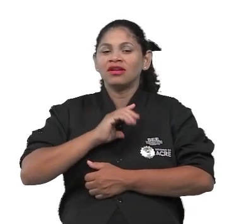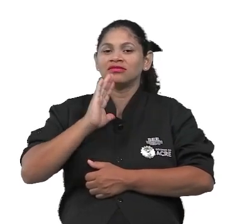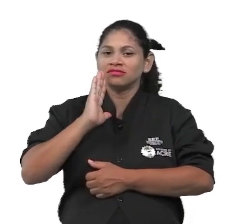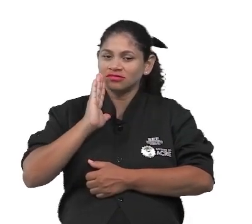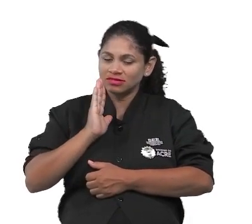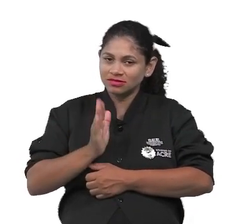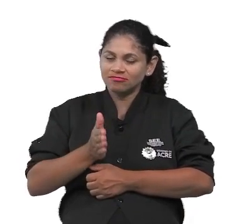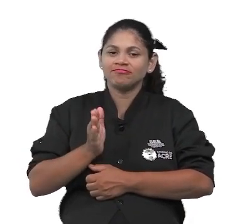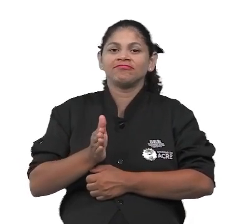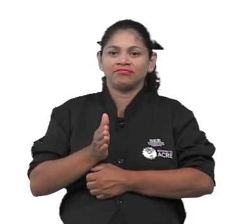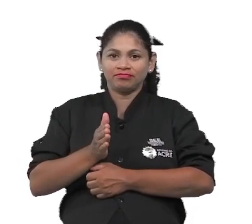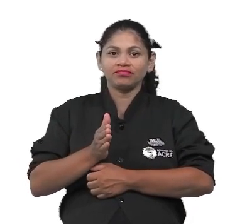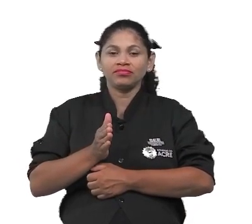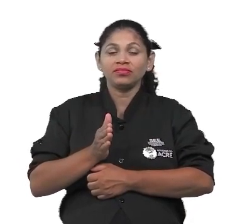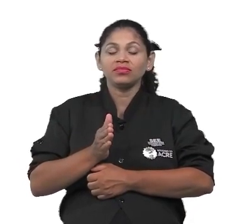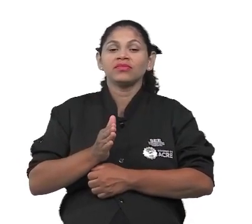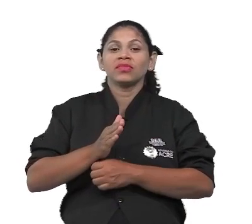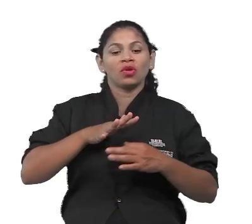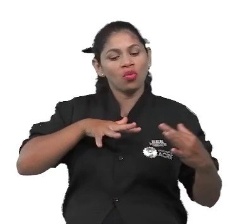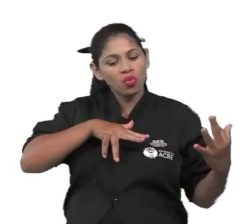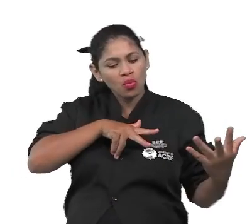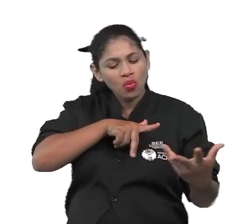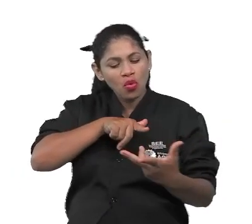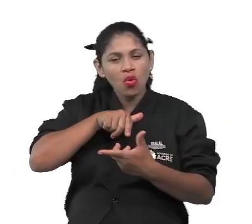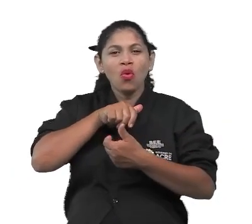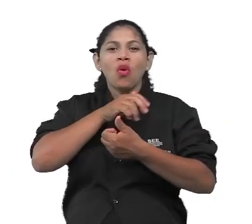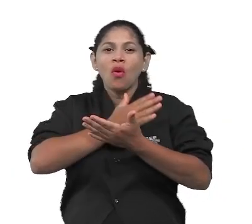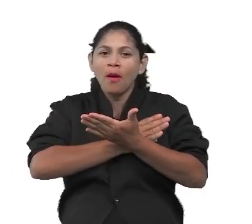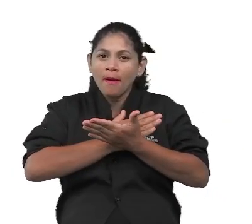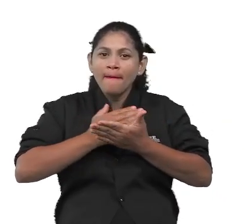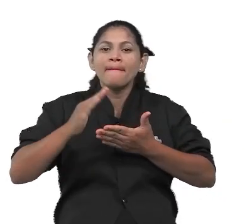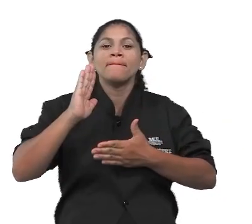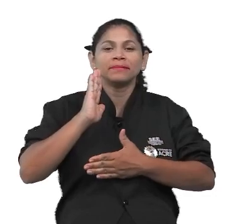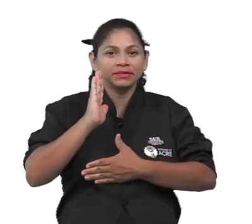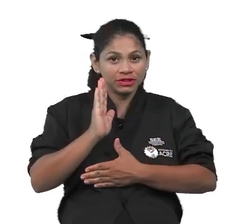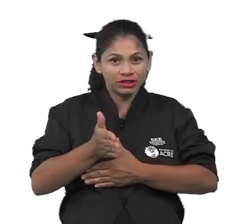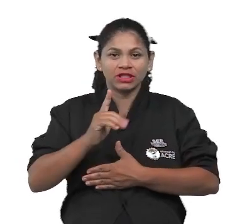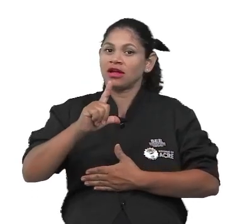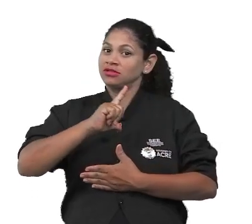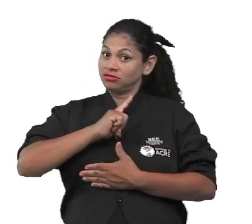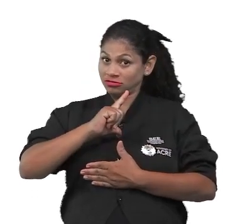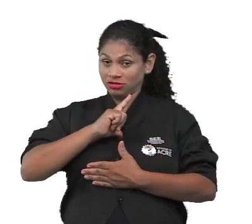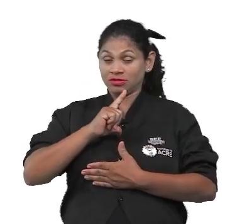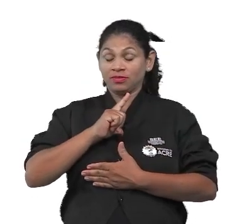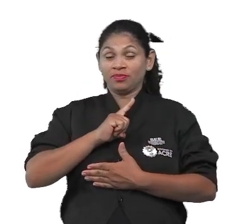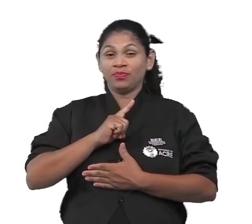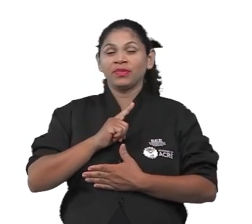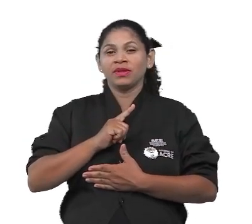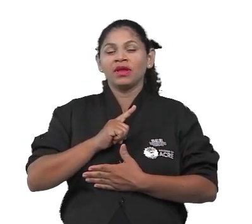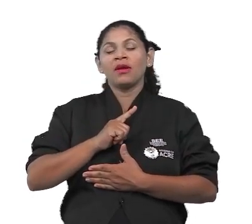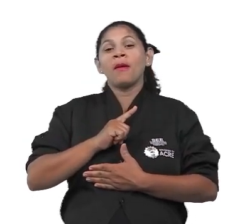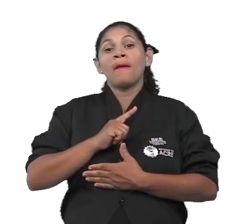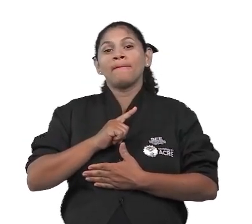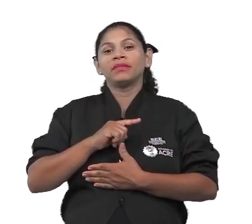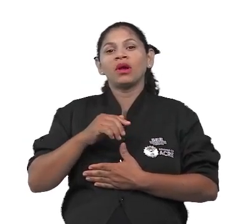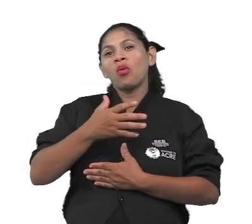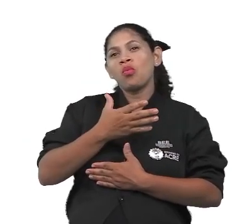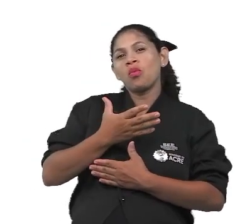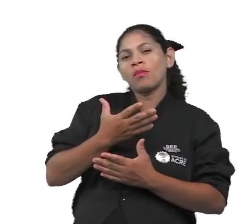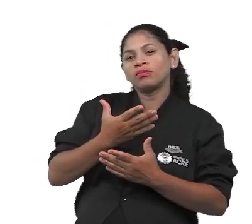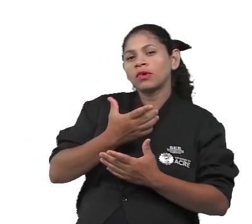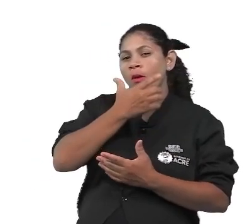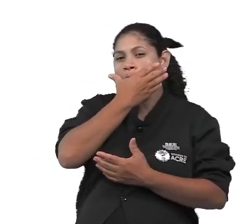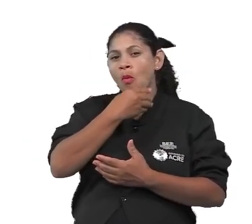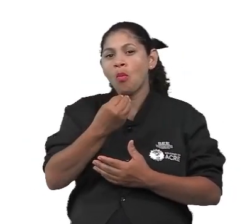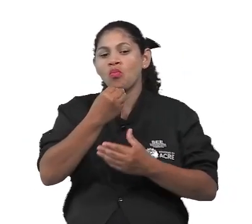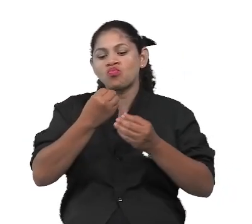eletricidade existe, né? E a grande sacada foi quando o homem começou a compreendê-la e também a